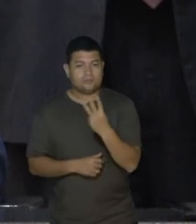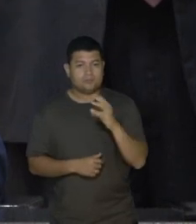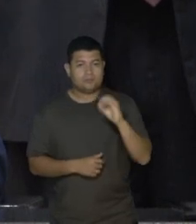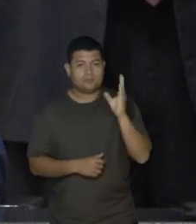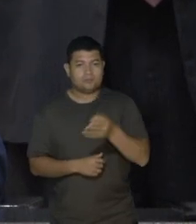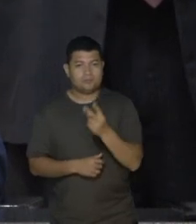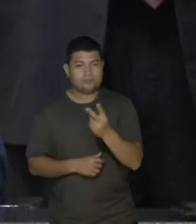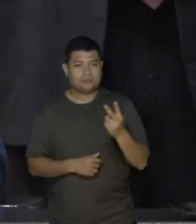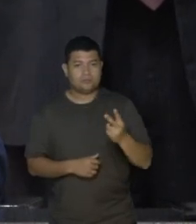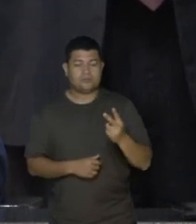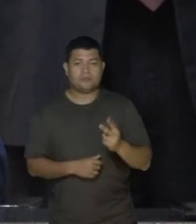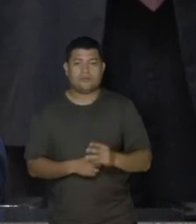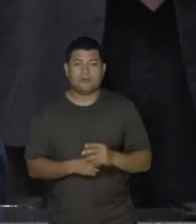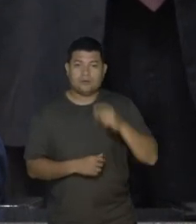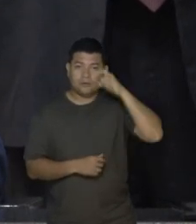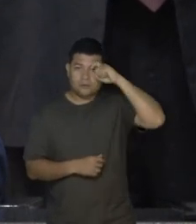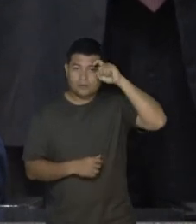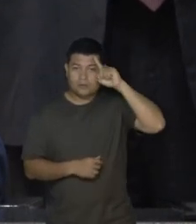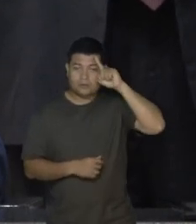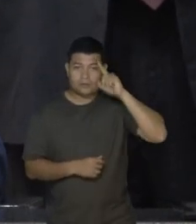330-2022, deputado Marcos Vieira,